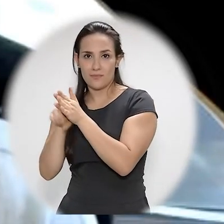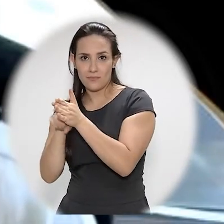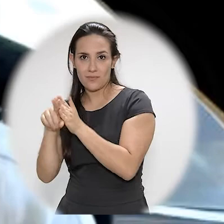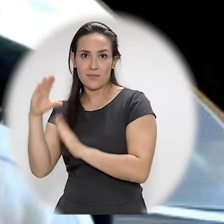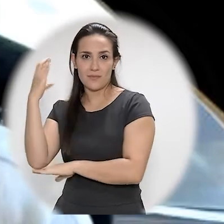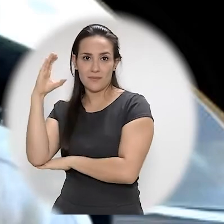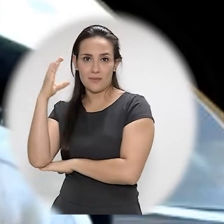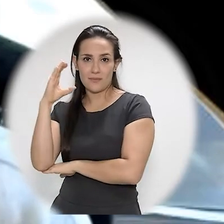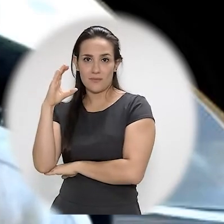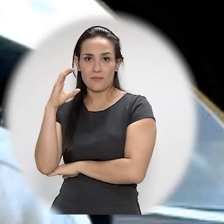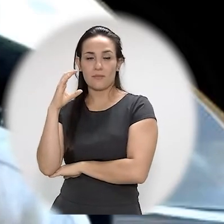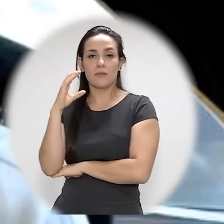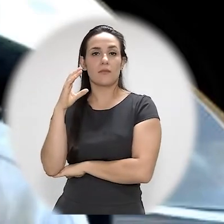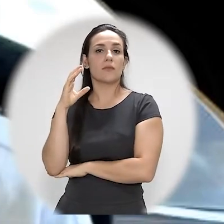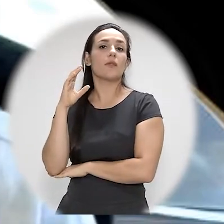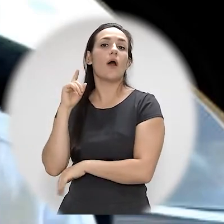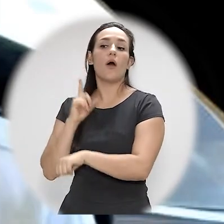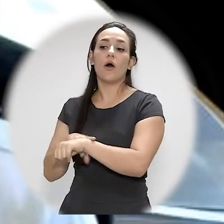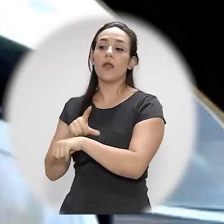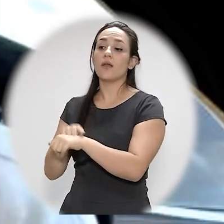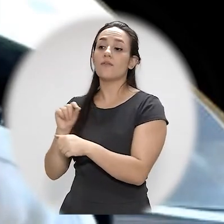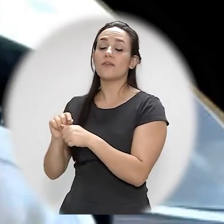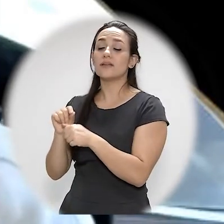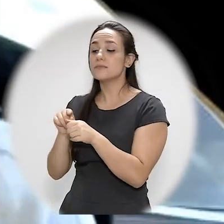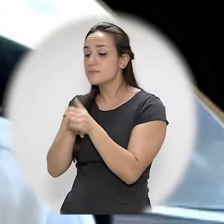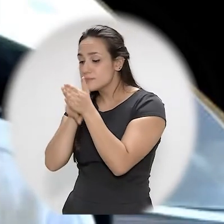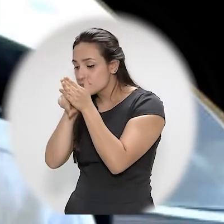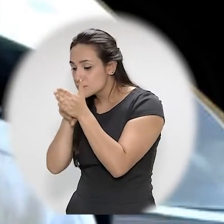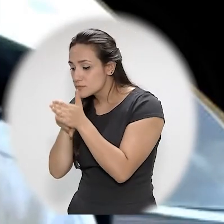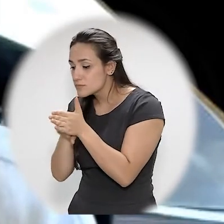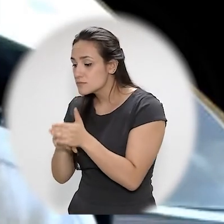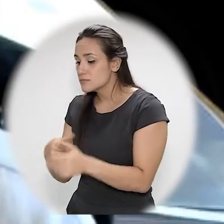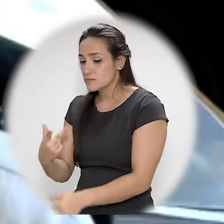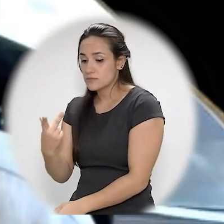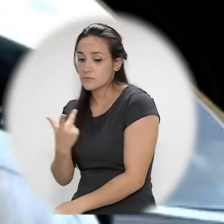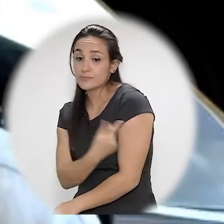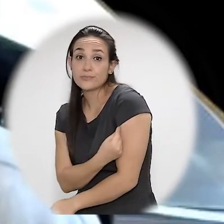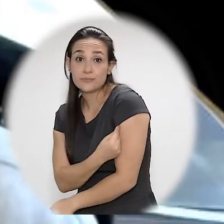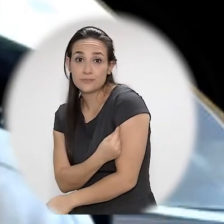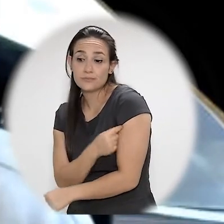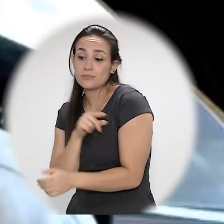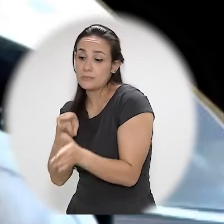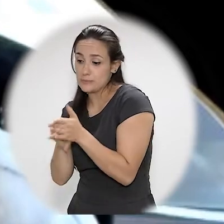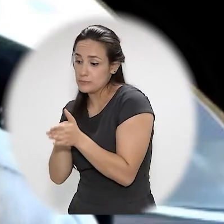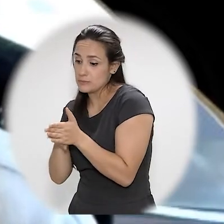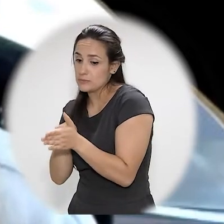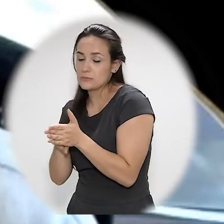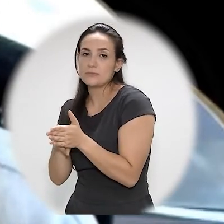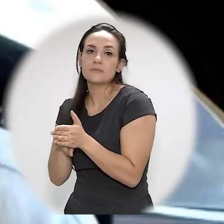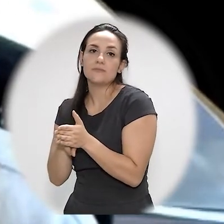na área científica, não é? Na produção, na pesquisa, na produção das